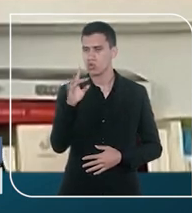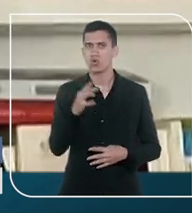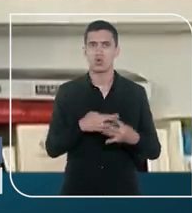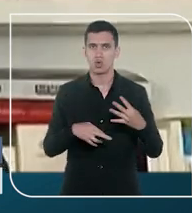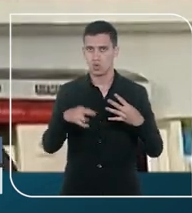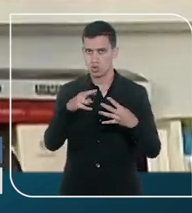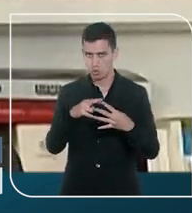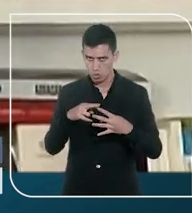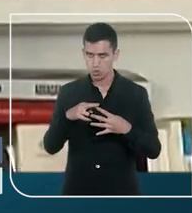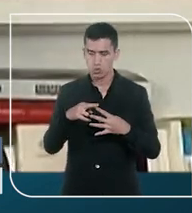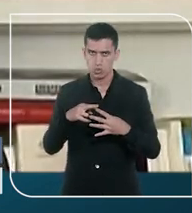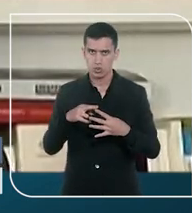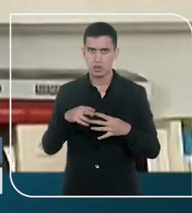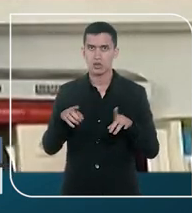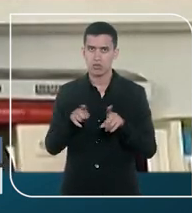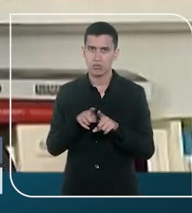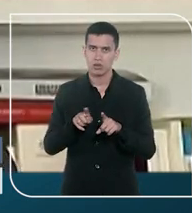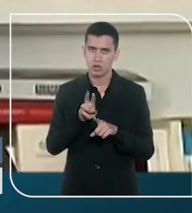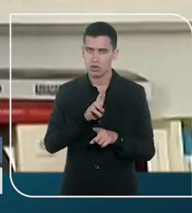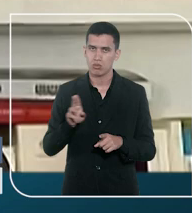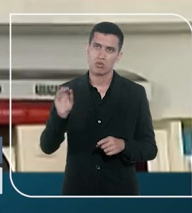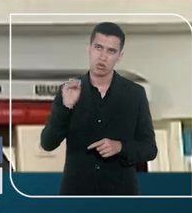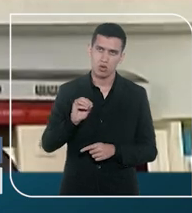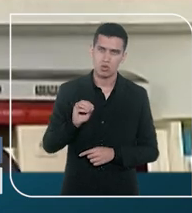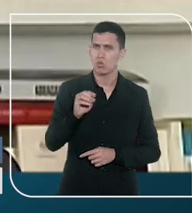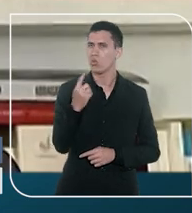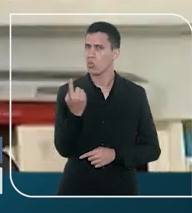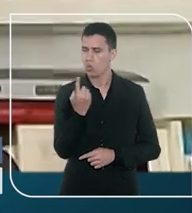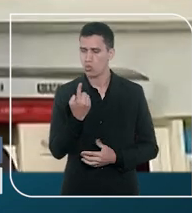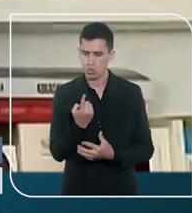unirrecorribilidade recursal, também chamado de unicidade ou de